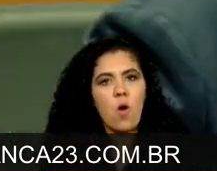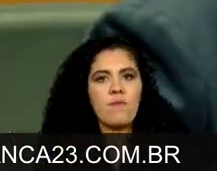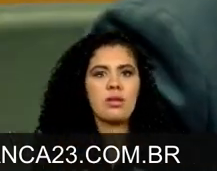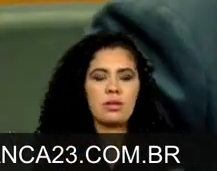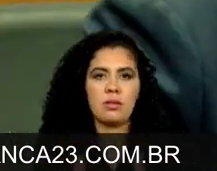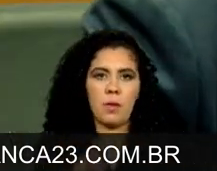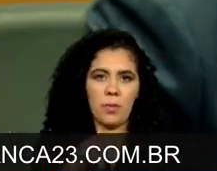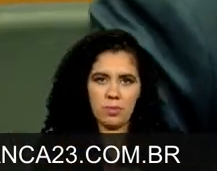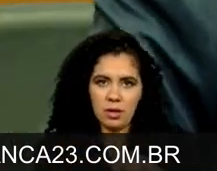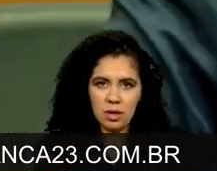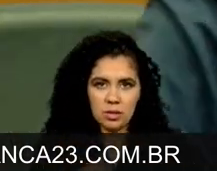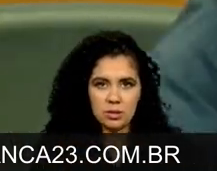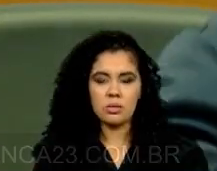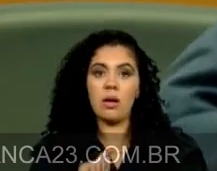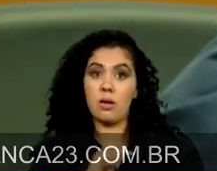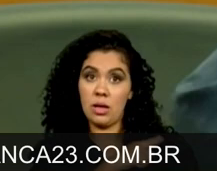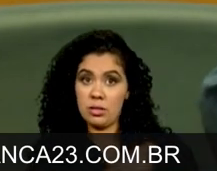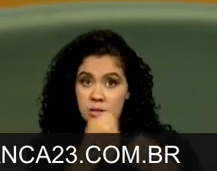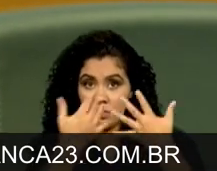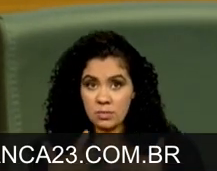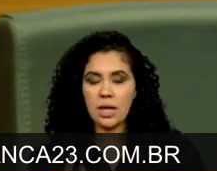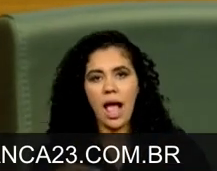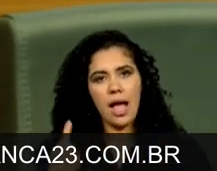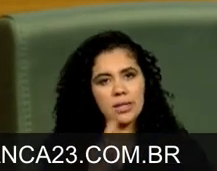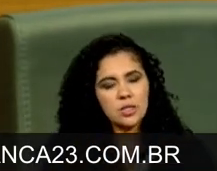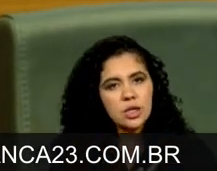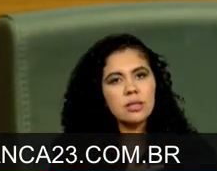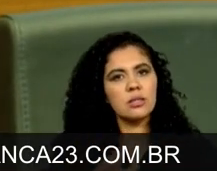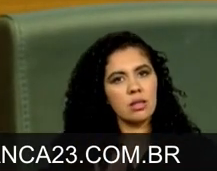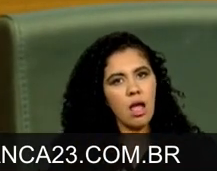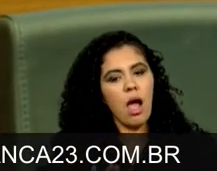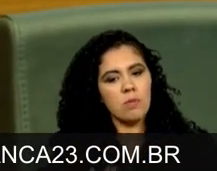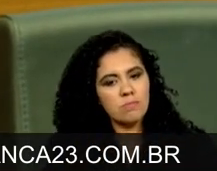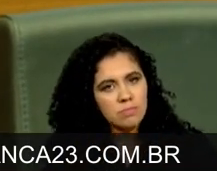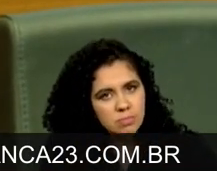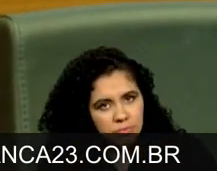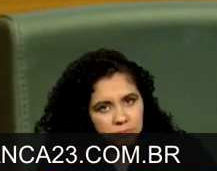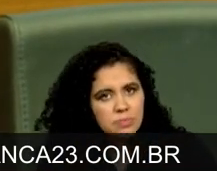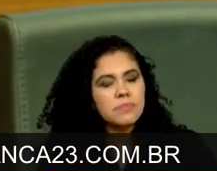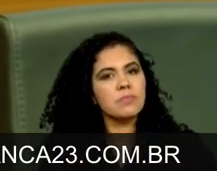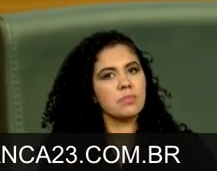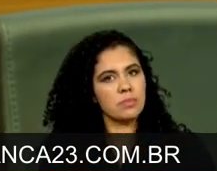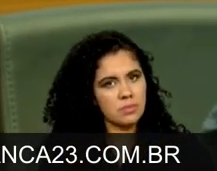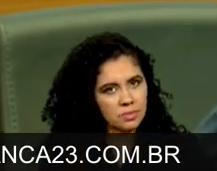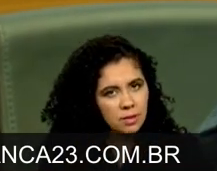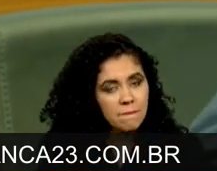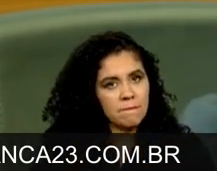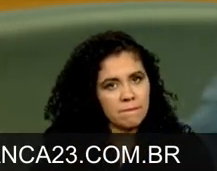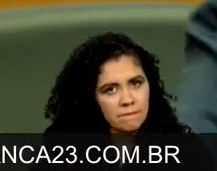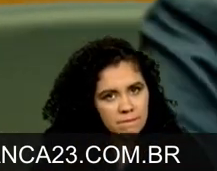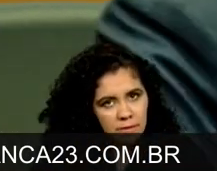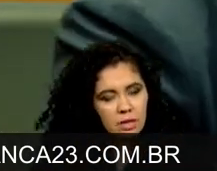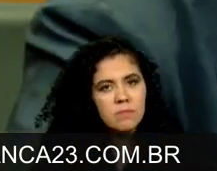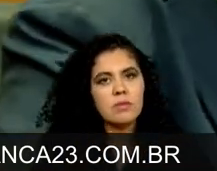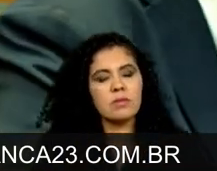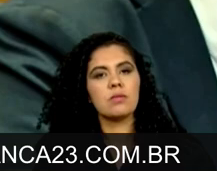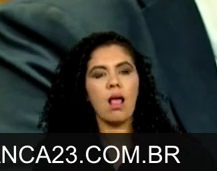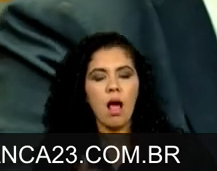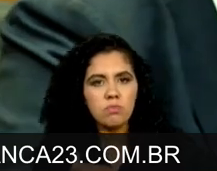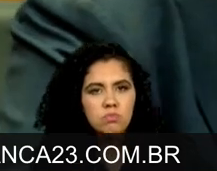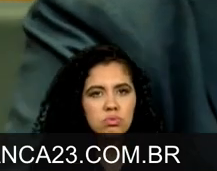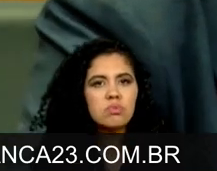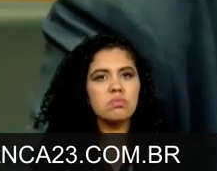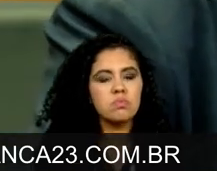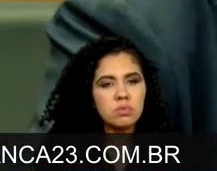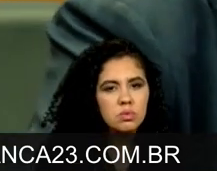A gente está caminhando com passos sólidos, com passos gradativos, com